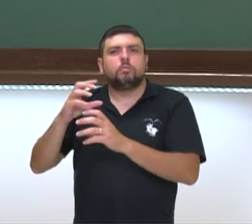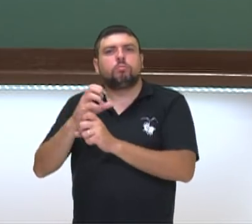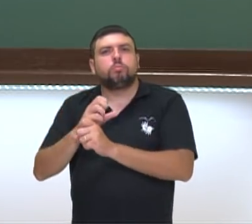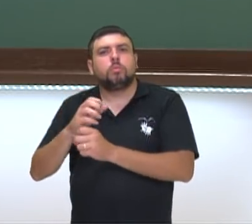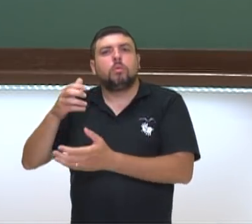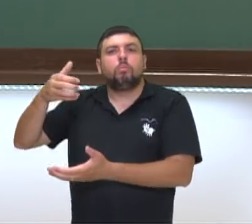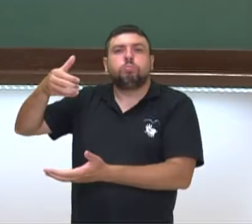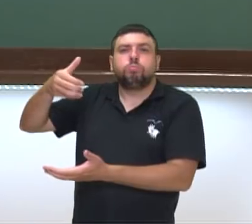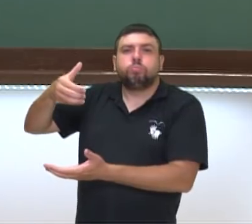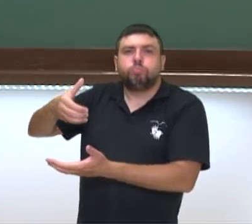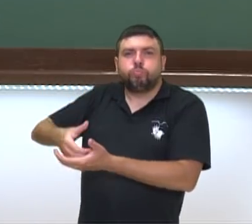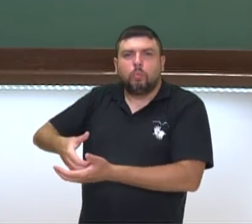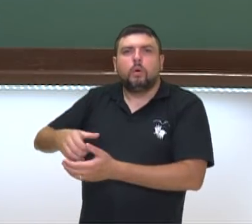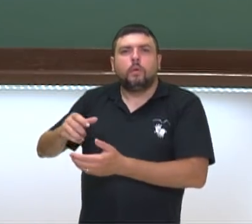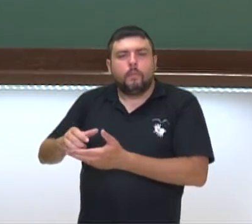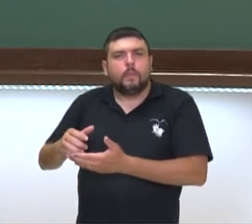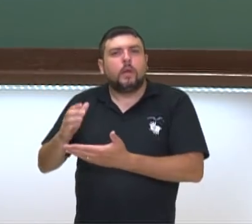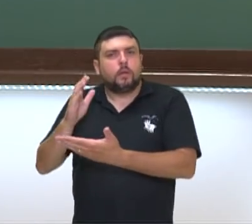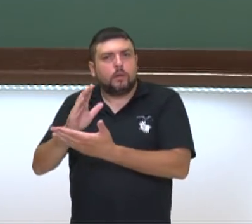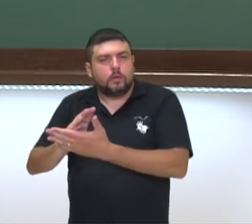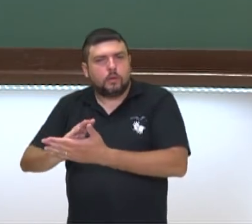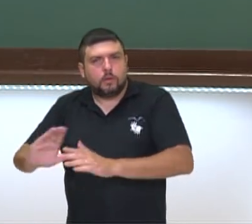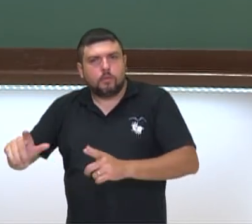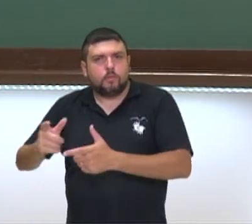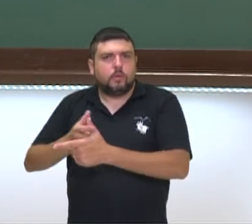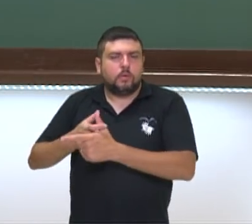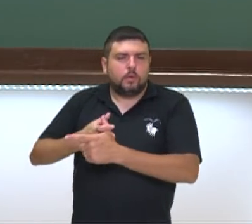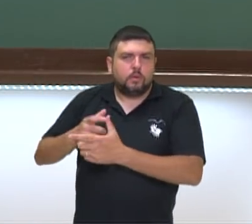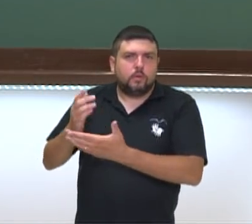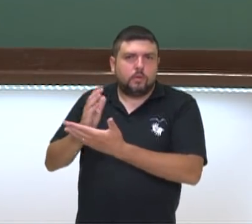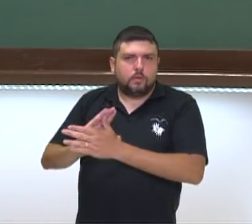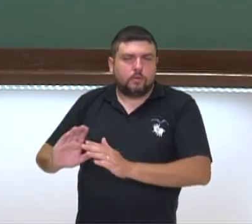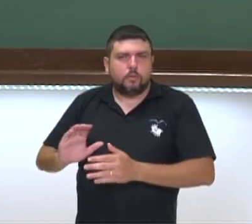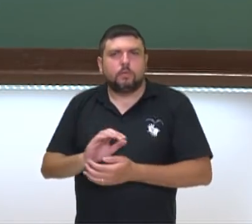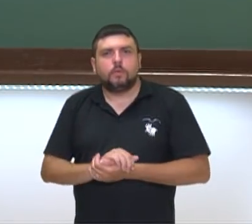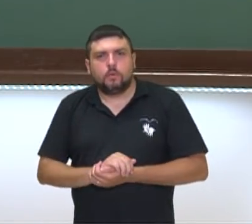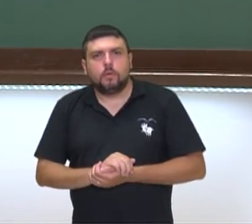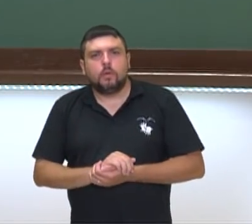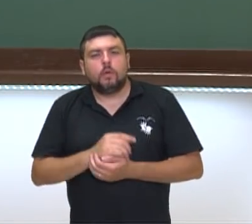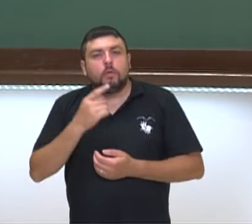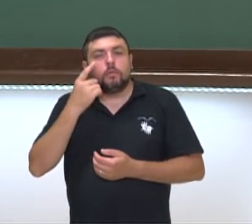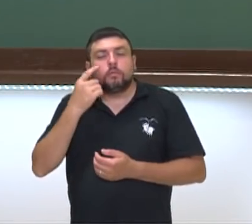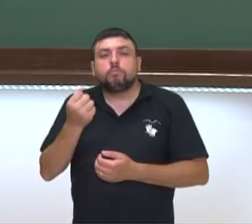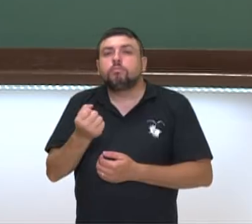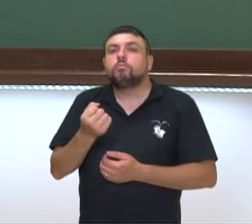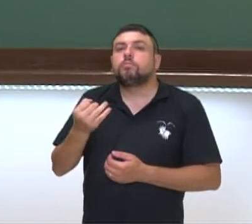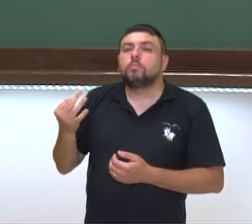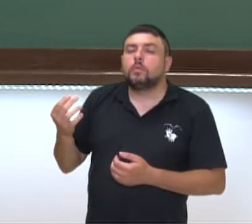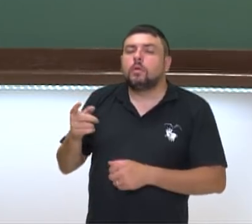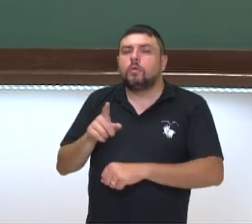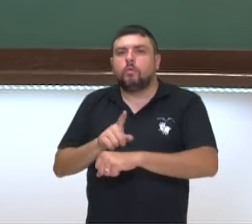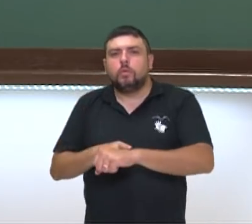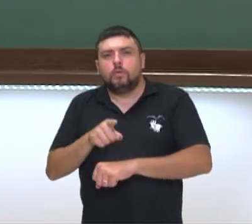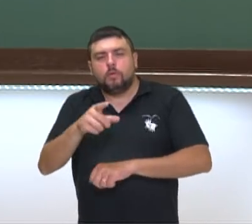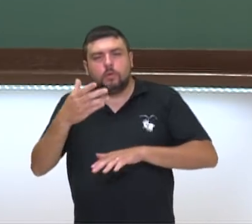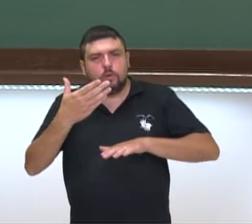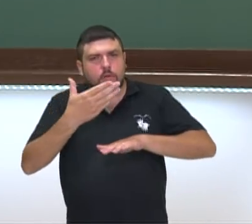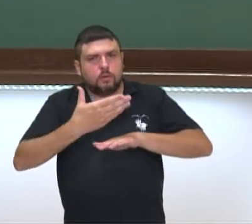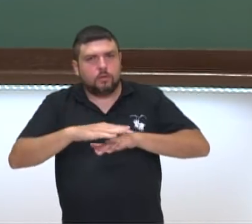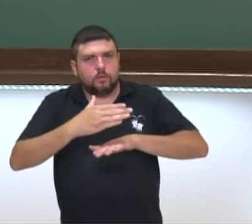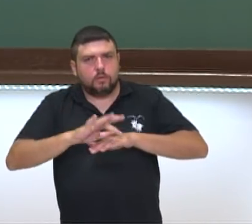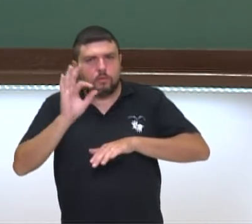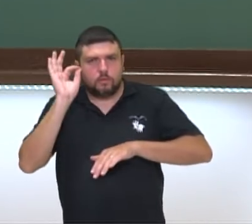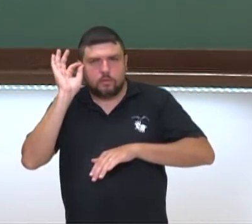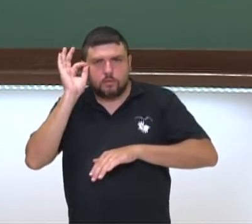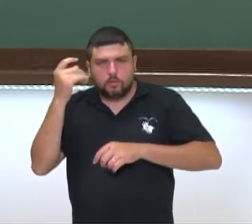ficou e também, obviamente, calcular o juro nesse próximo mês e ver quanto que ele pagou. Um tempinho para vocês